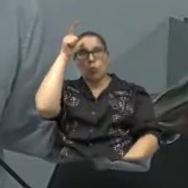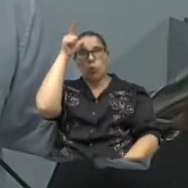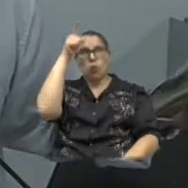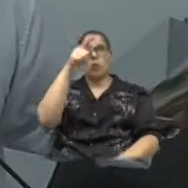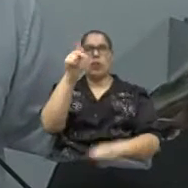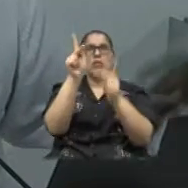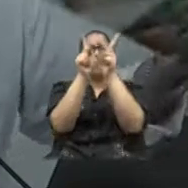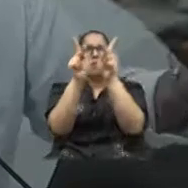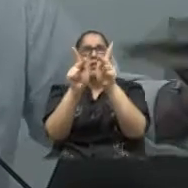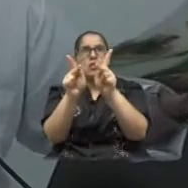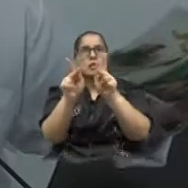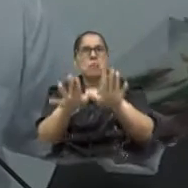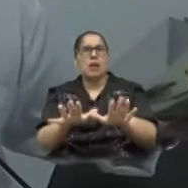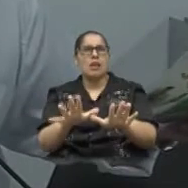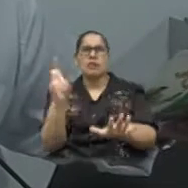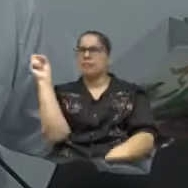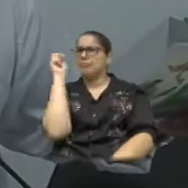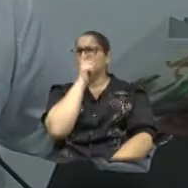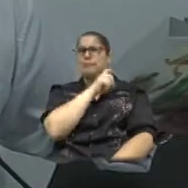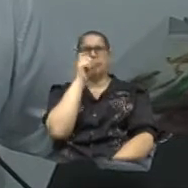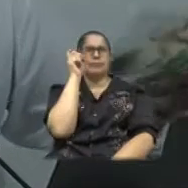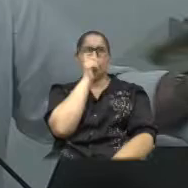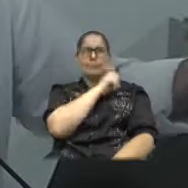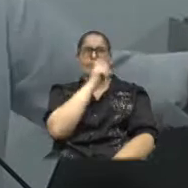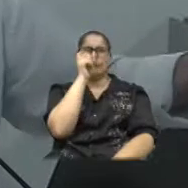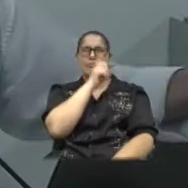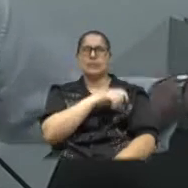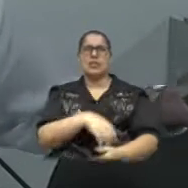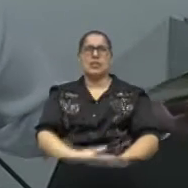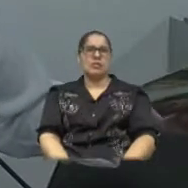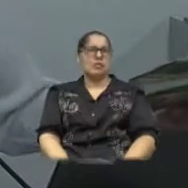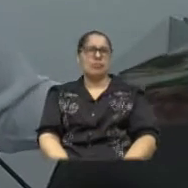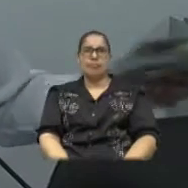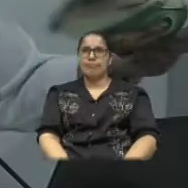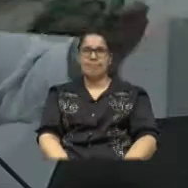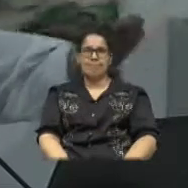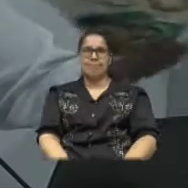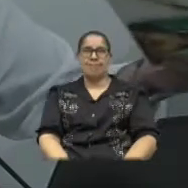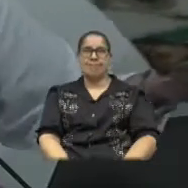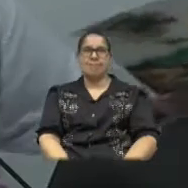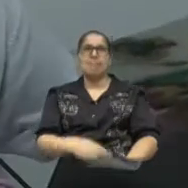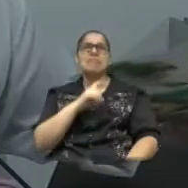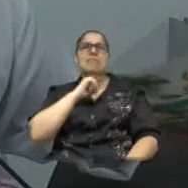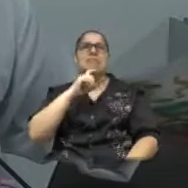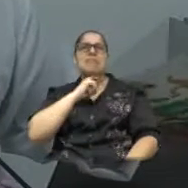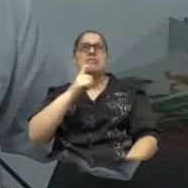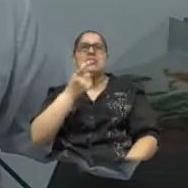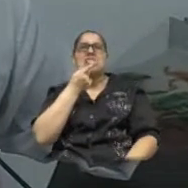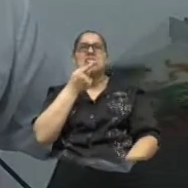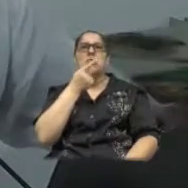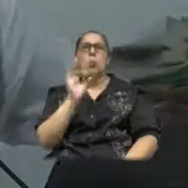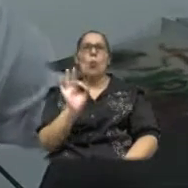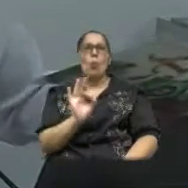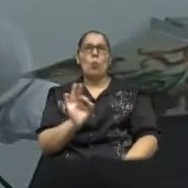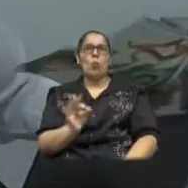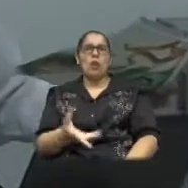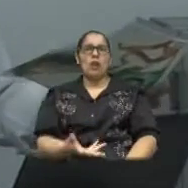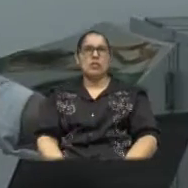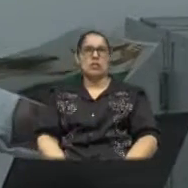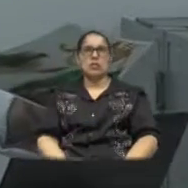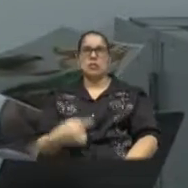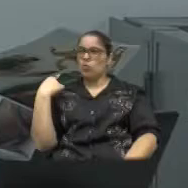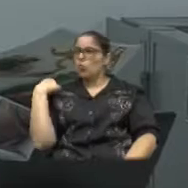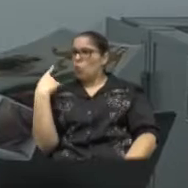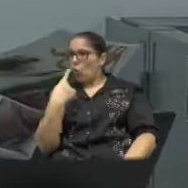Balela. Balela. Isso aí é para inglês ver, porque ninguém fala nada. Se não somos nós,